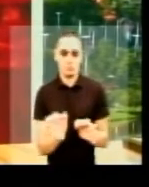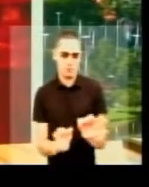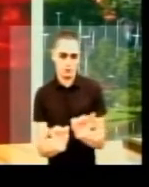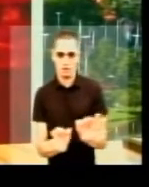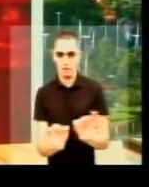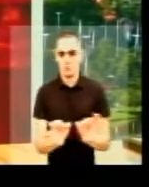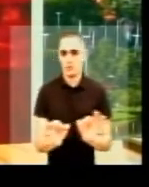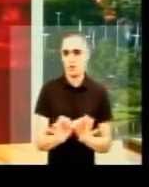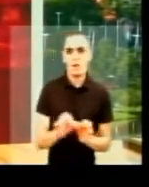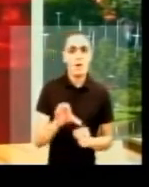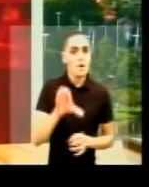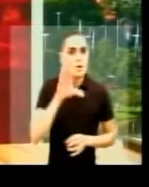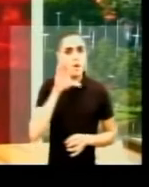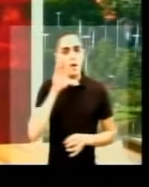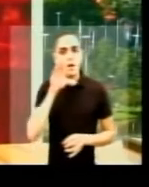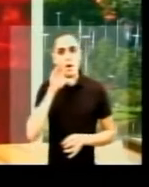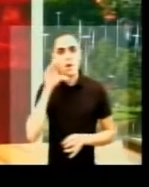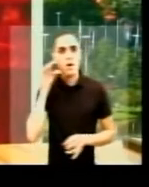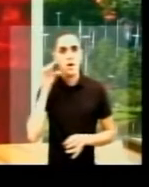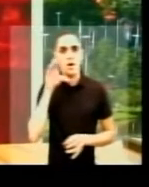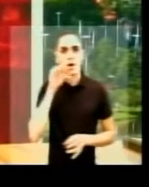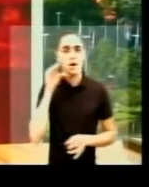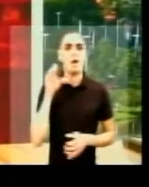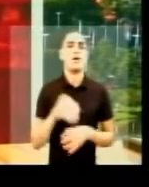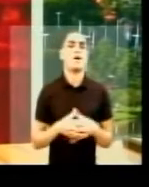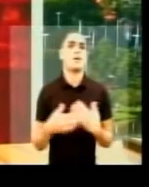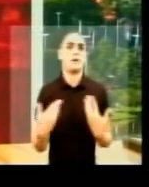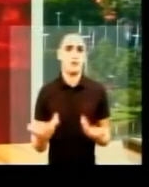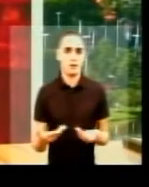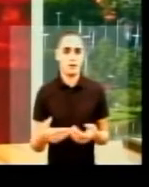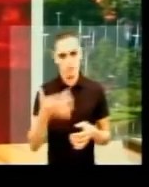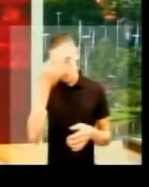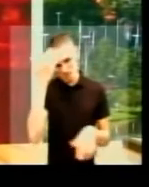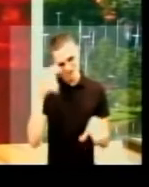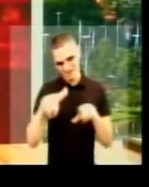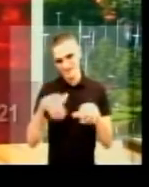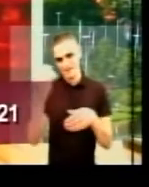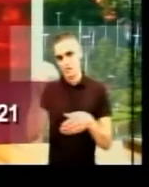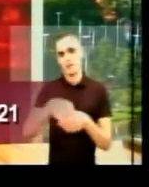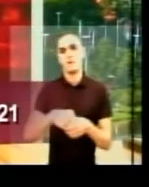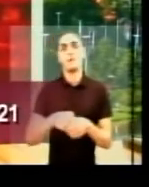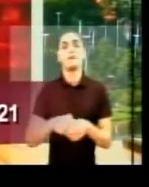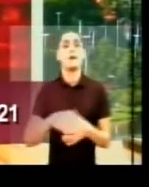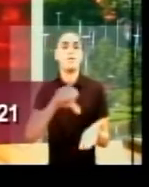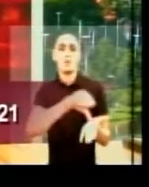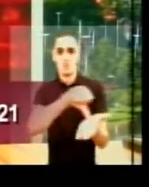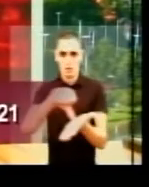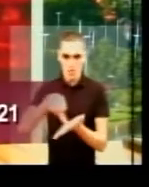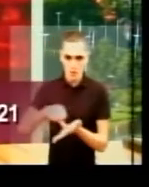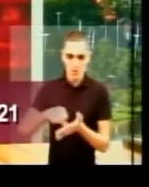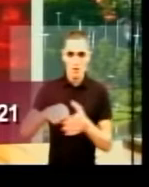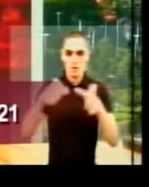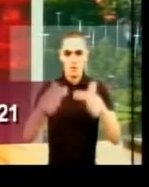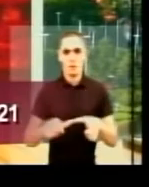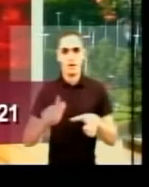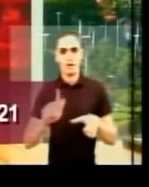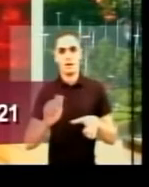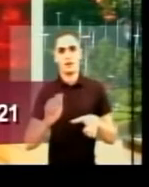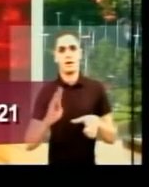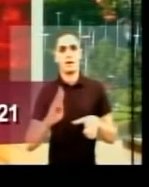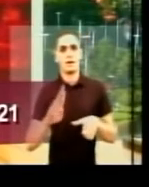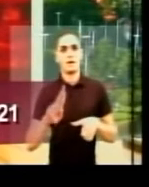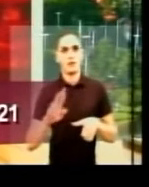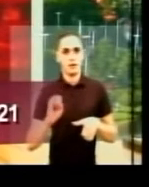nossos funcionários. Então, as unidades do Gabriela e do São Francisco vão